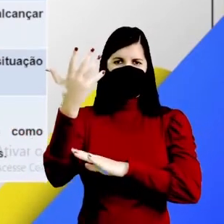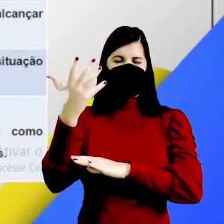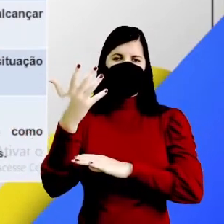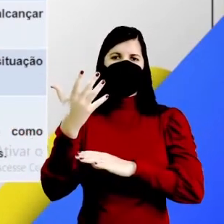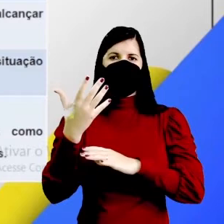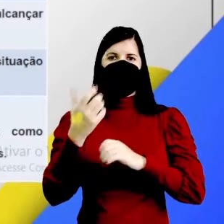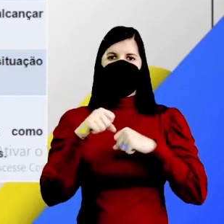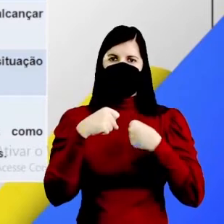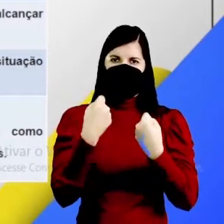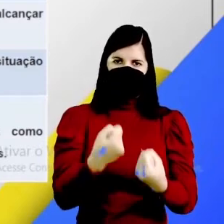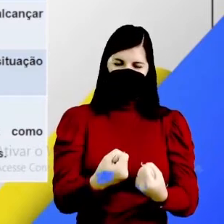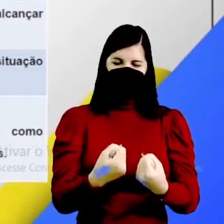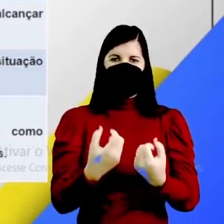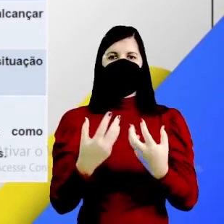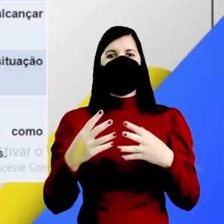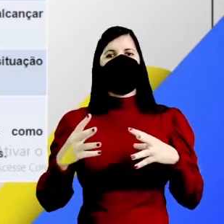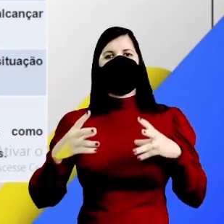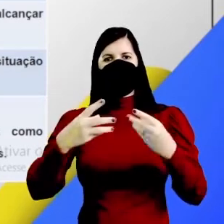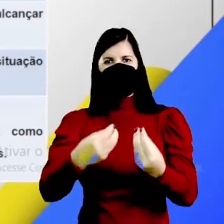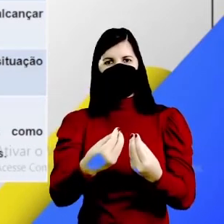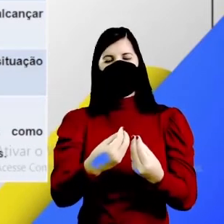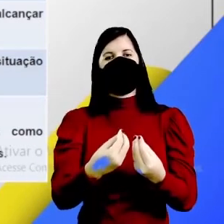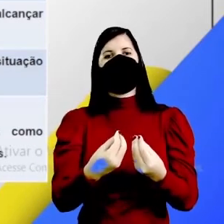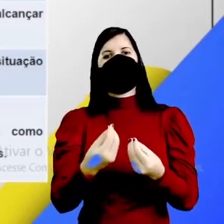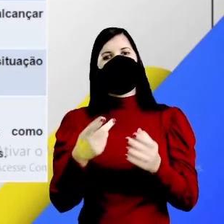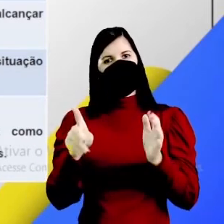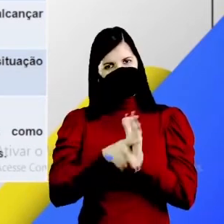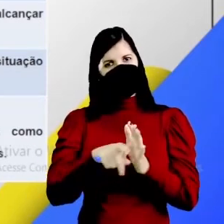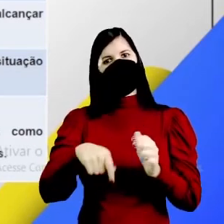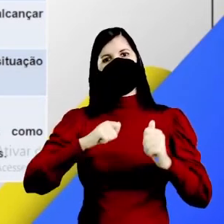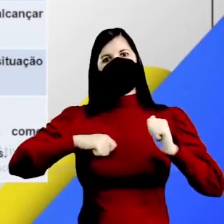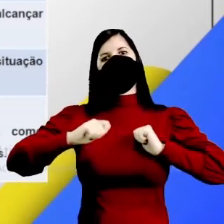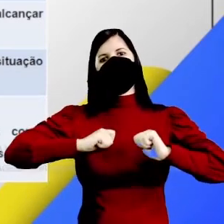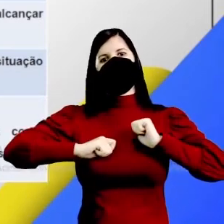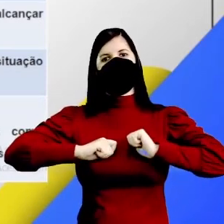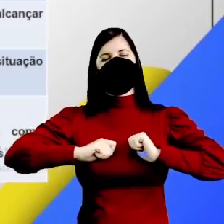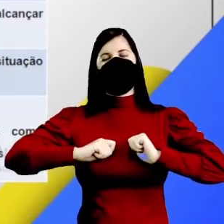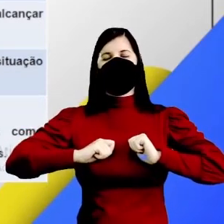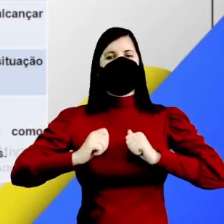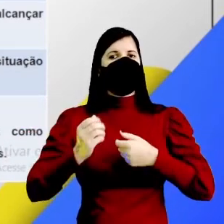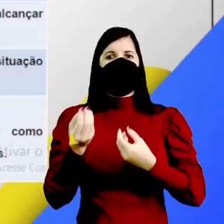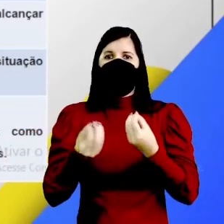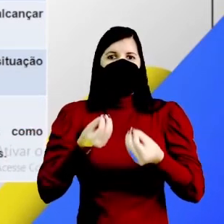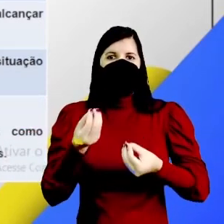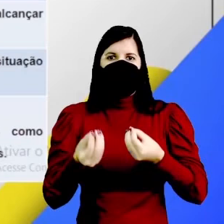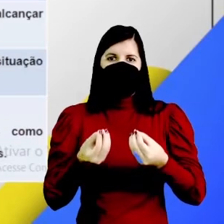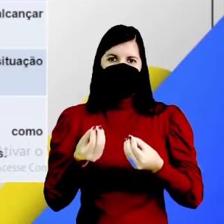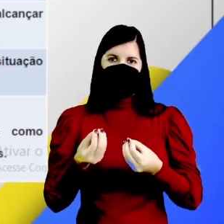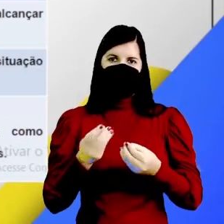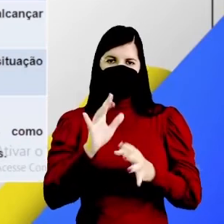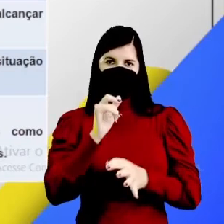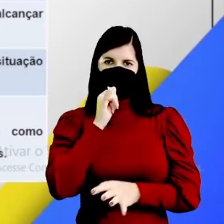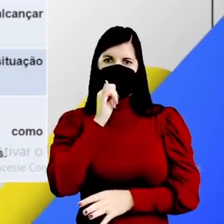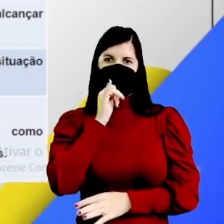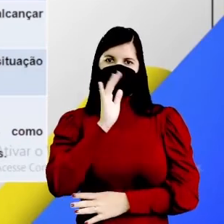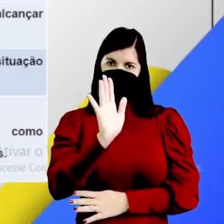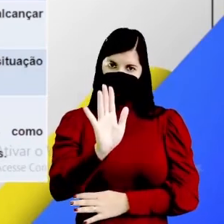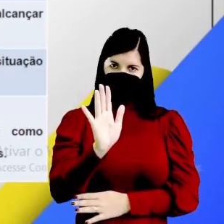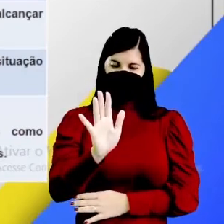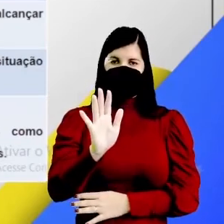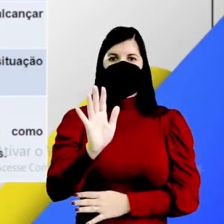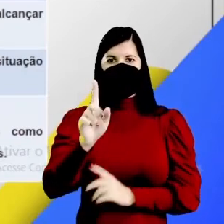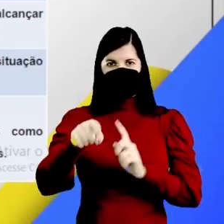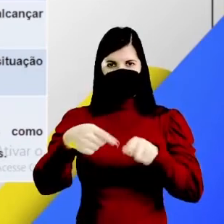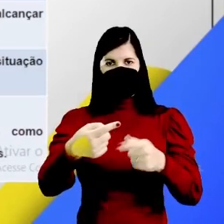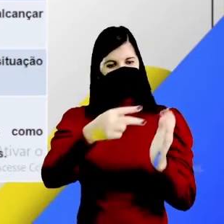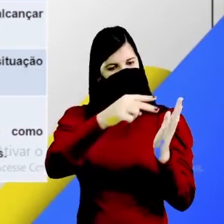coisa delicada que aconteceu. Tudo isso é administração. Como assim? Vê só, vou te dar só 2 exemplos e depois você